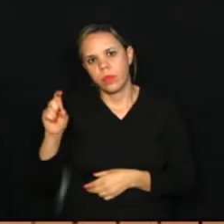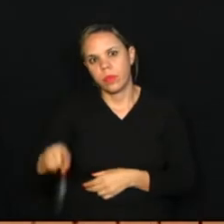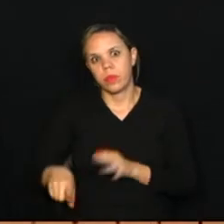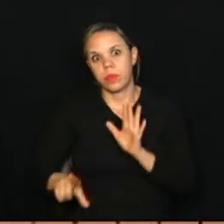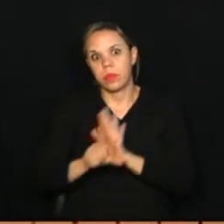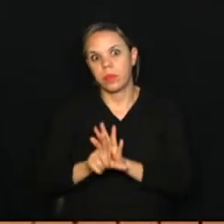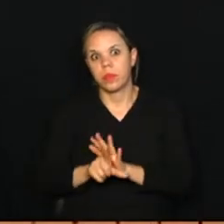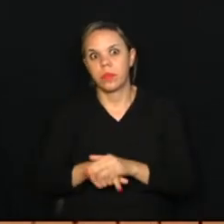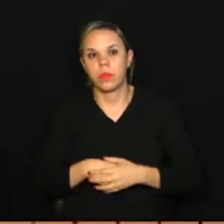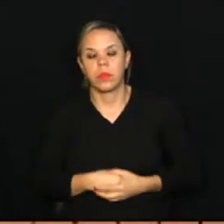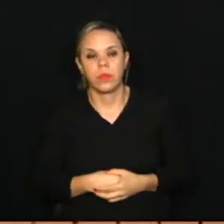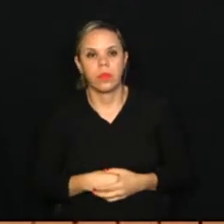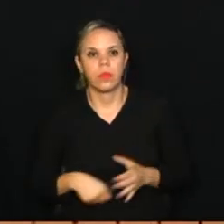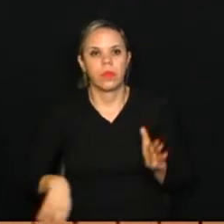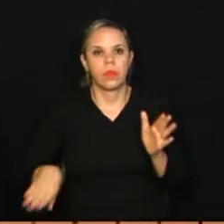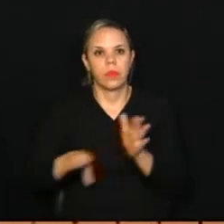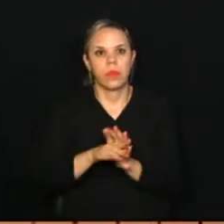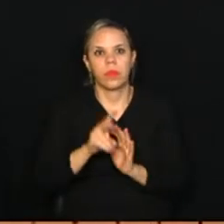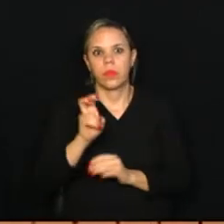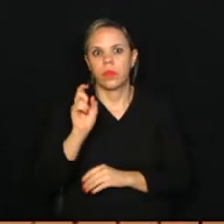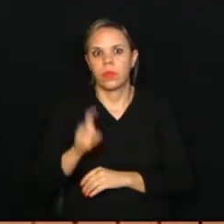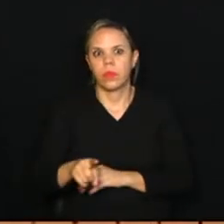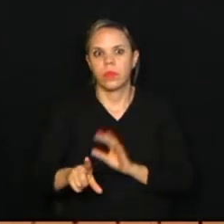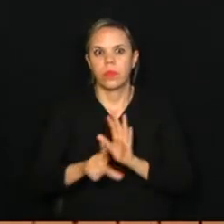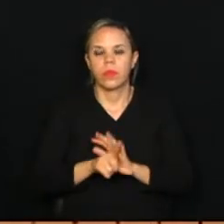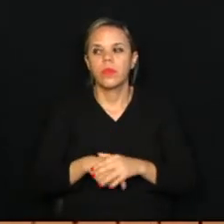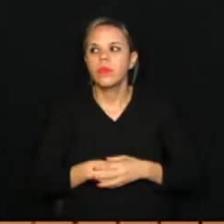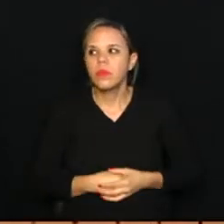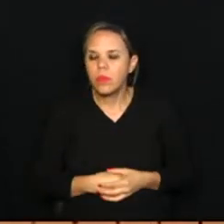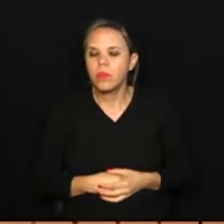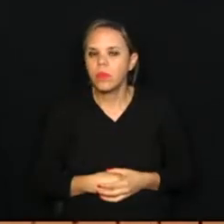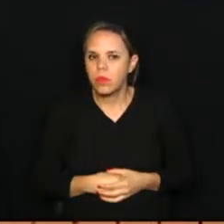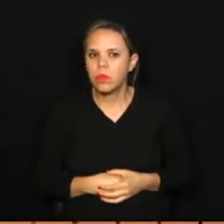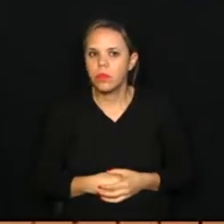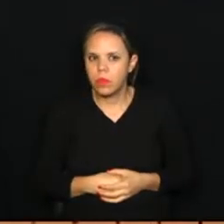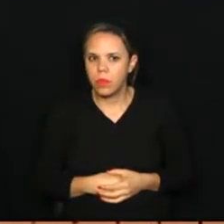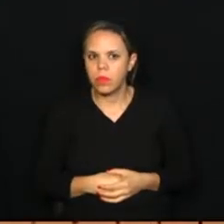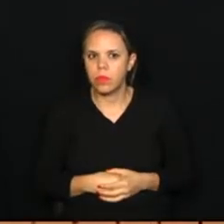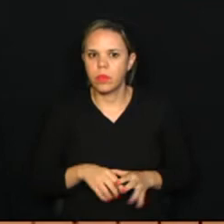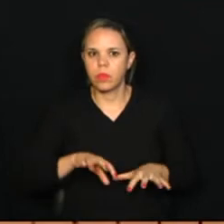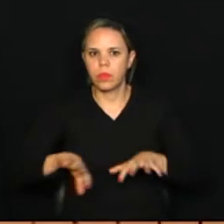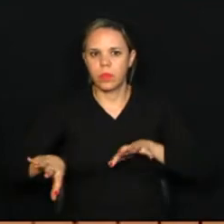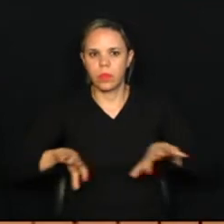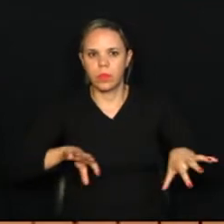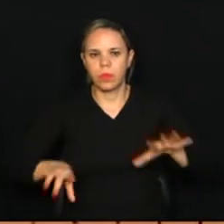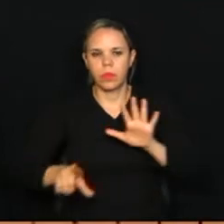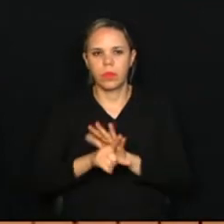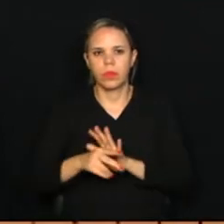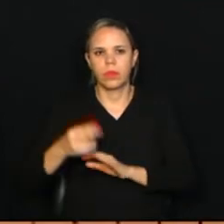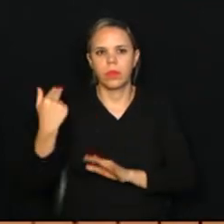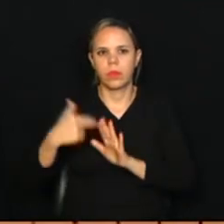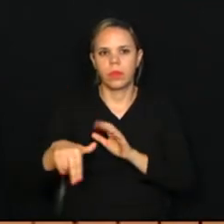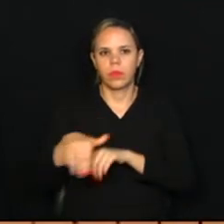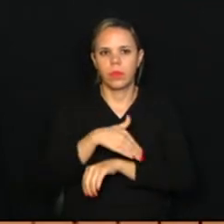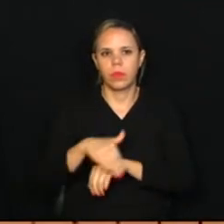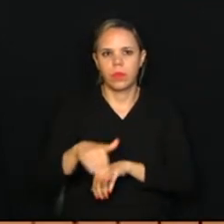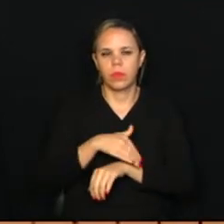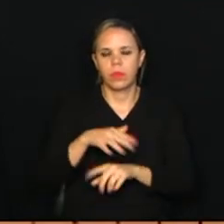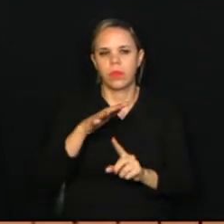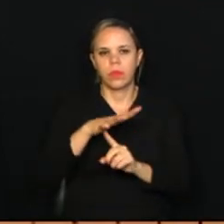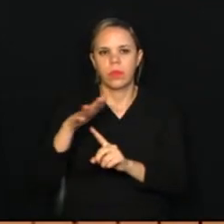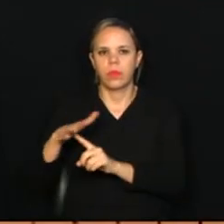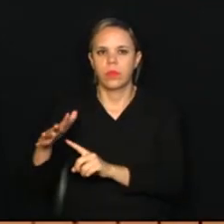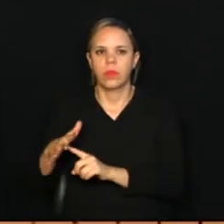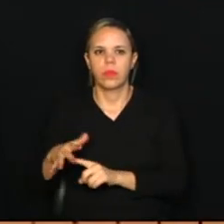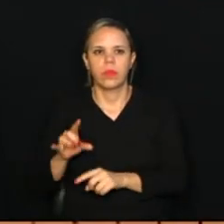leis, estamos chegando a um universo de 5 mil leis, e separando leis assim de nome de rua, nome de praça,